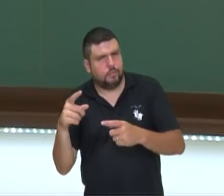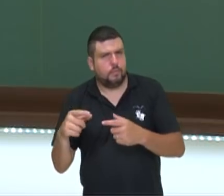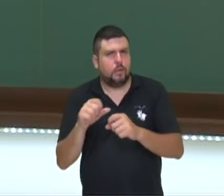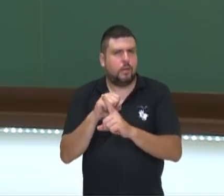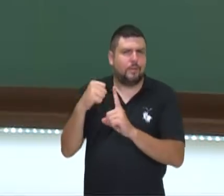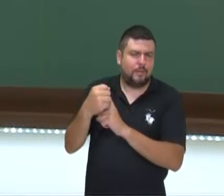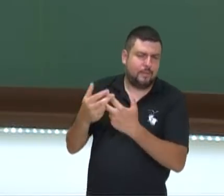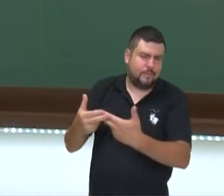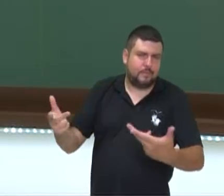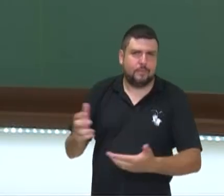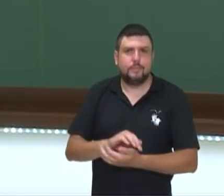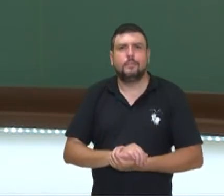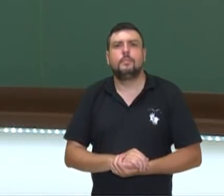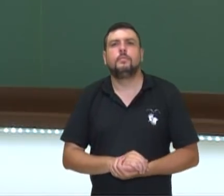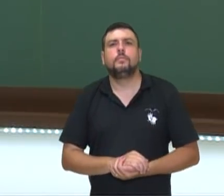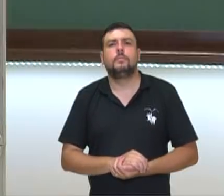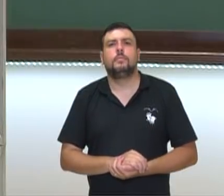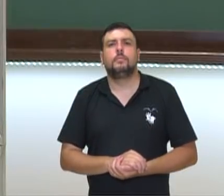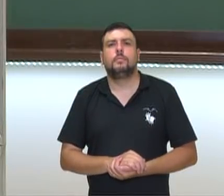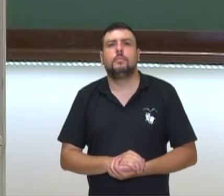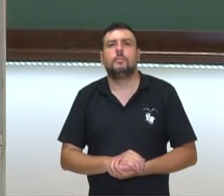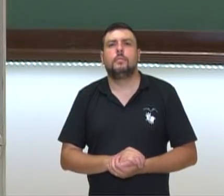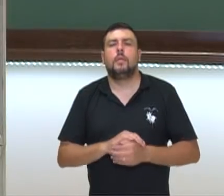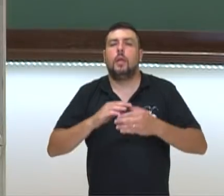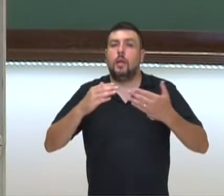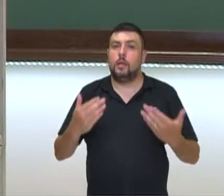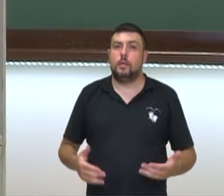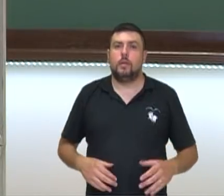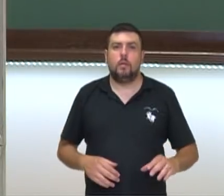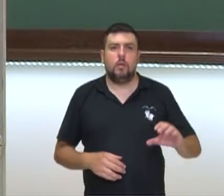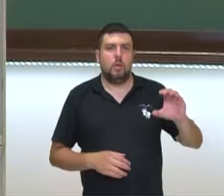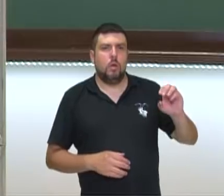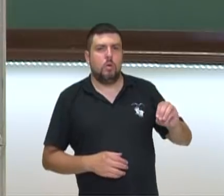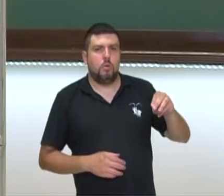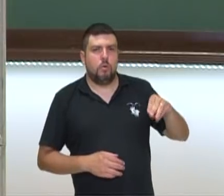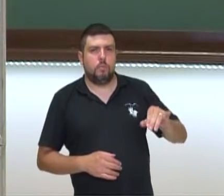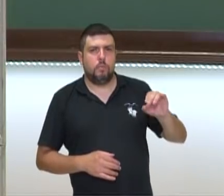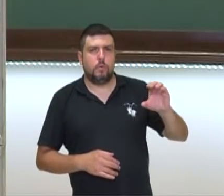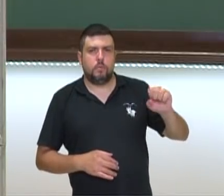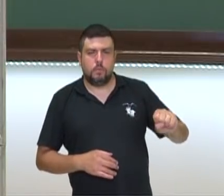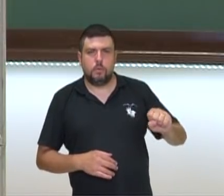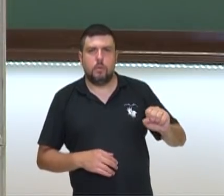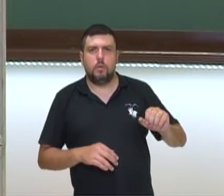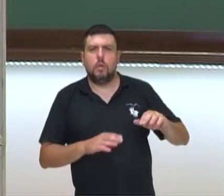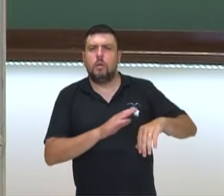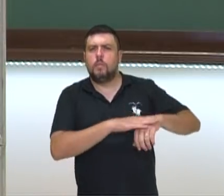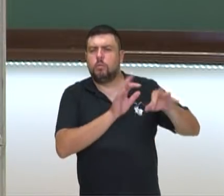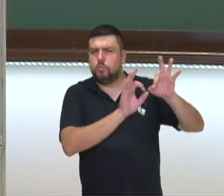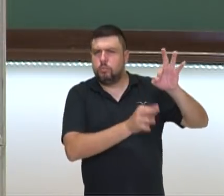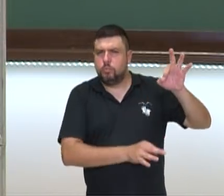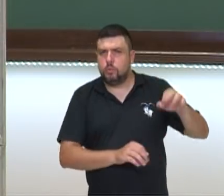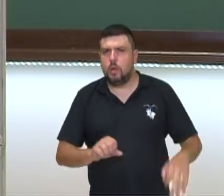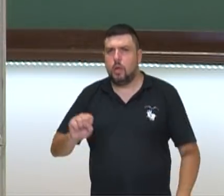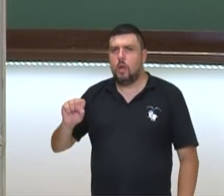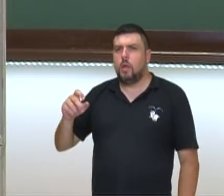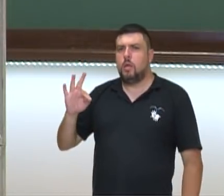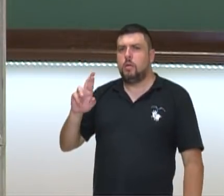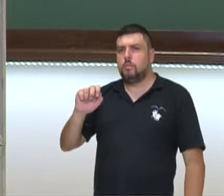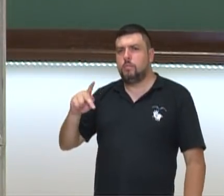aí. Beleza? Então essa que é a diferença. Comics, ela é mais longa. Comic strip, ela é mais curtinha. Tá